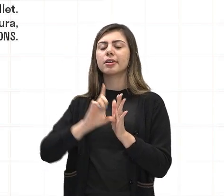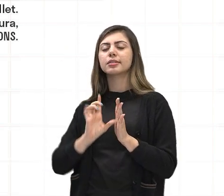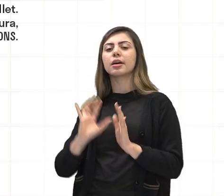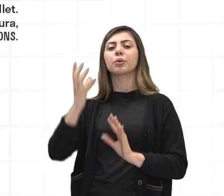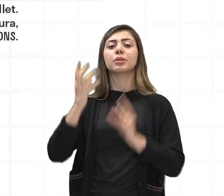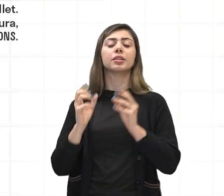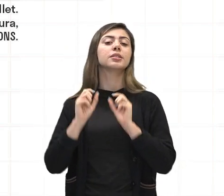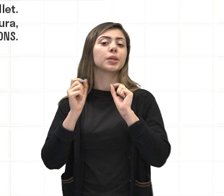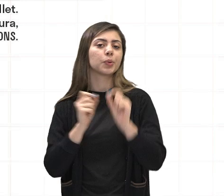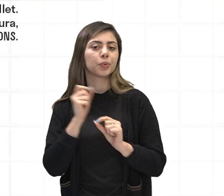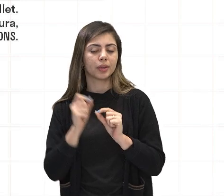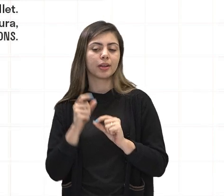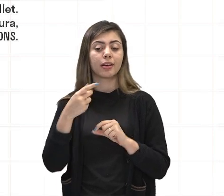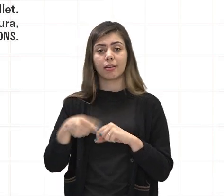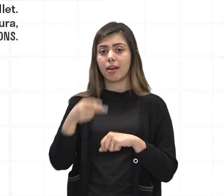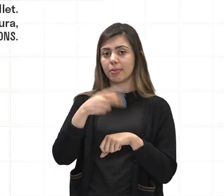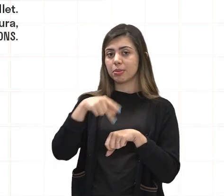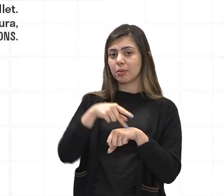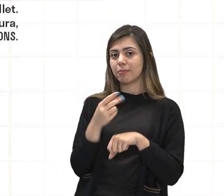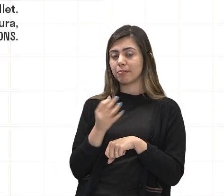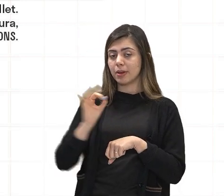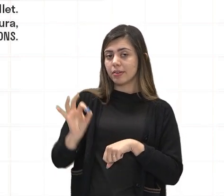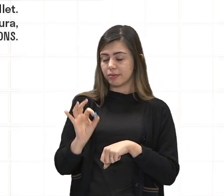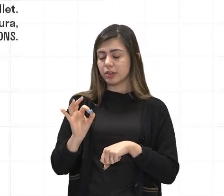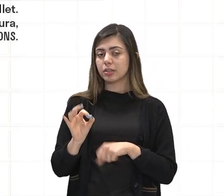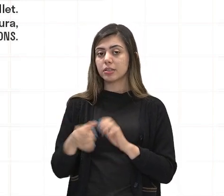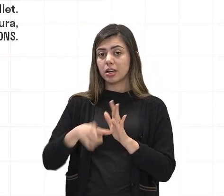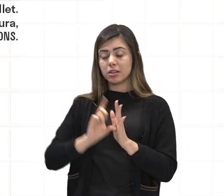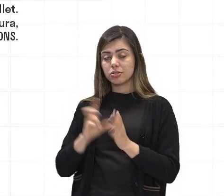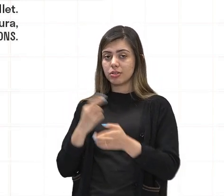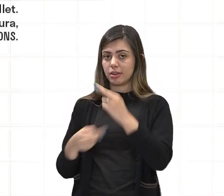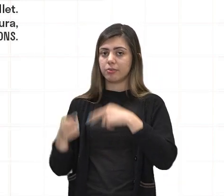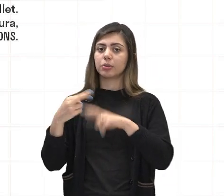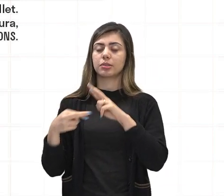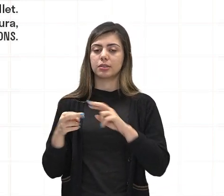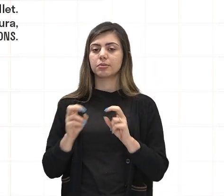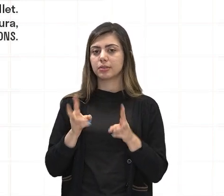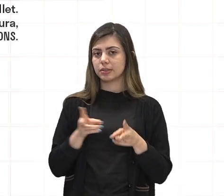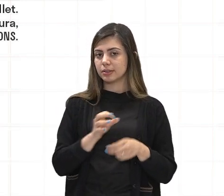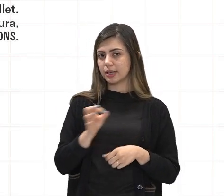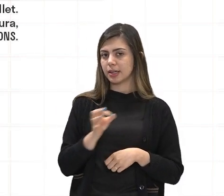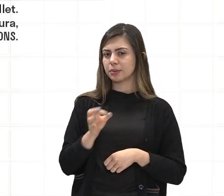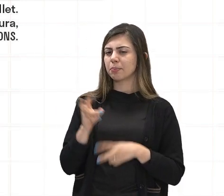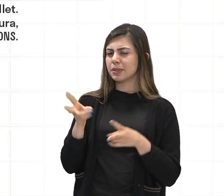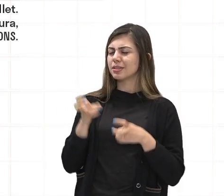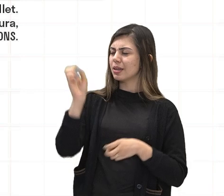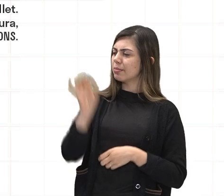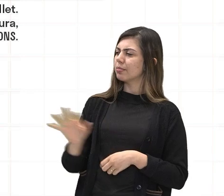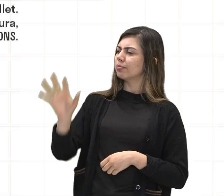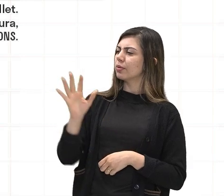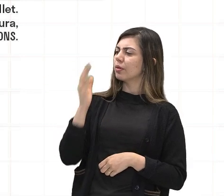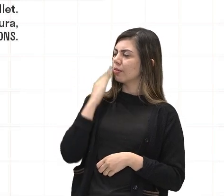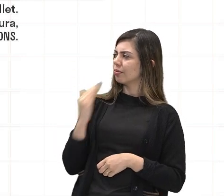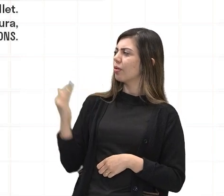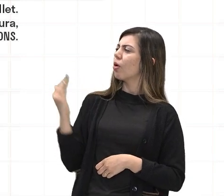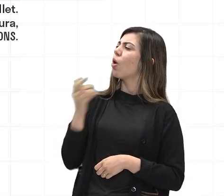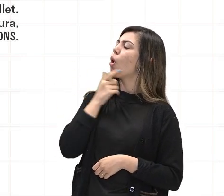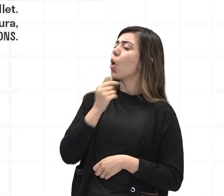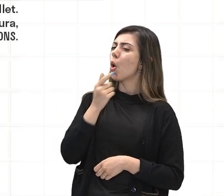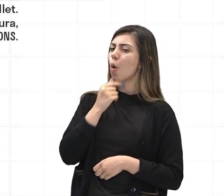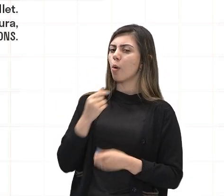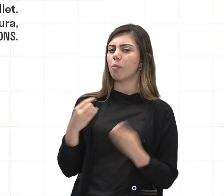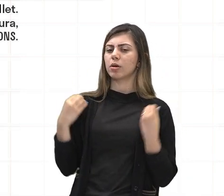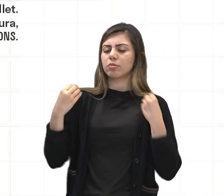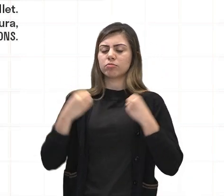da França pré-Revolução Francesa. E você observa aí um homem todo na beca, né,